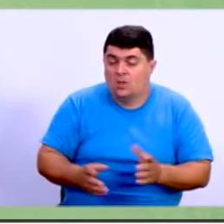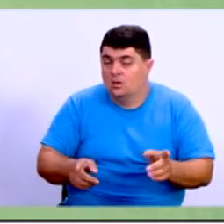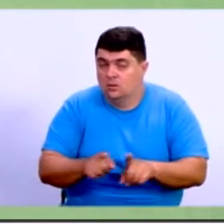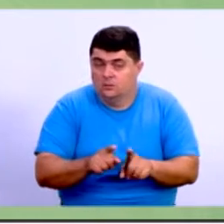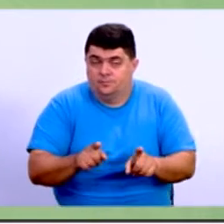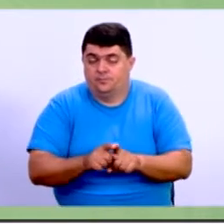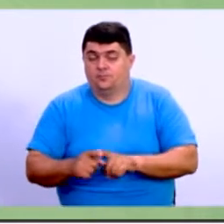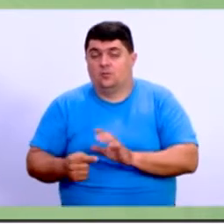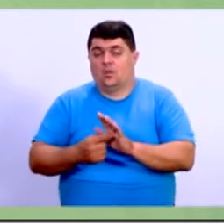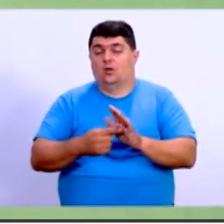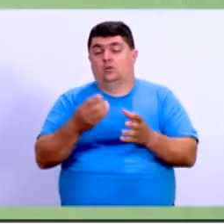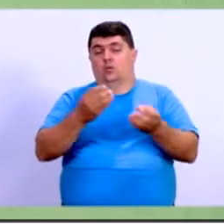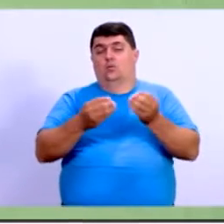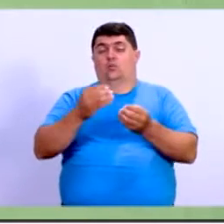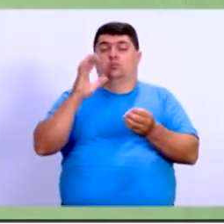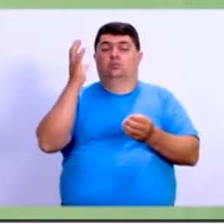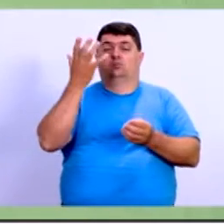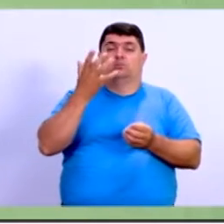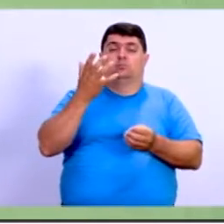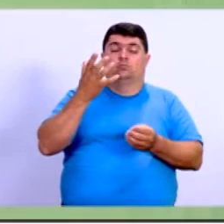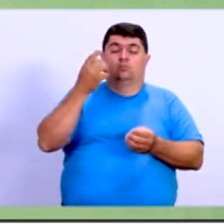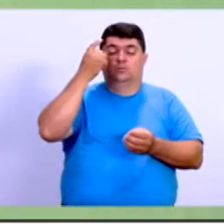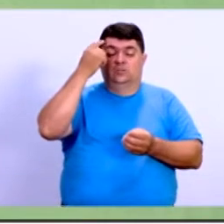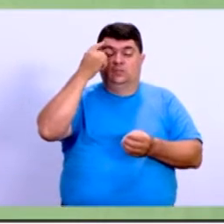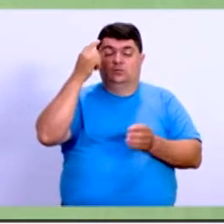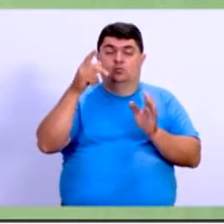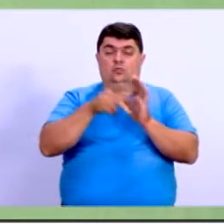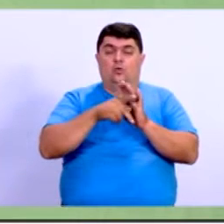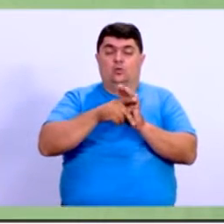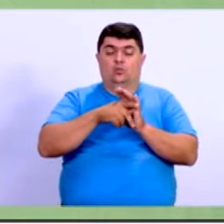de eventos considerando a linha de tempo.